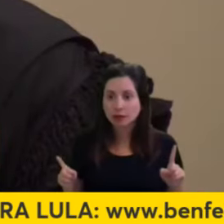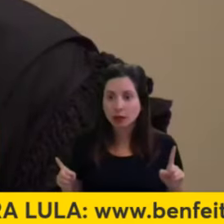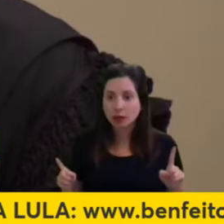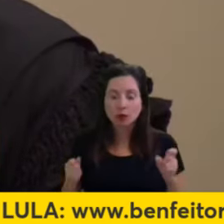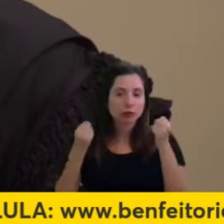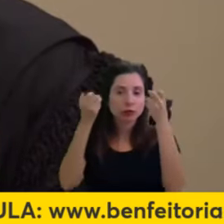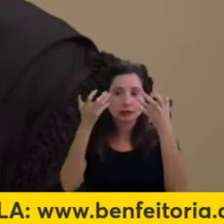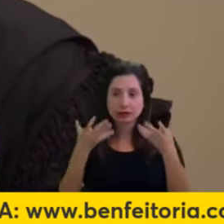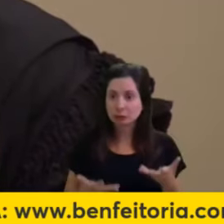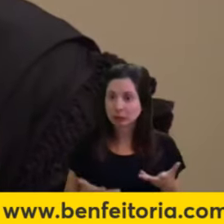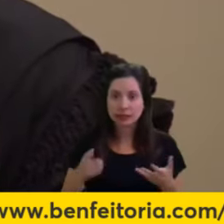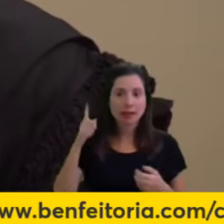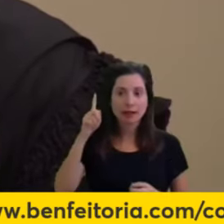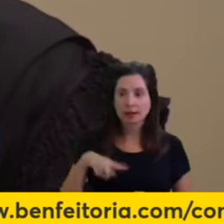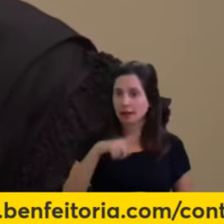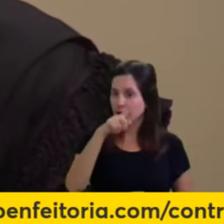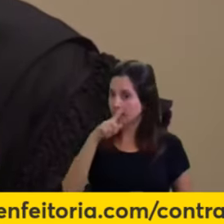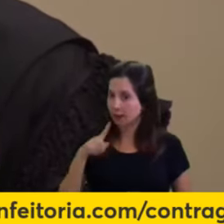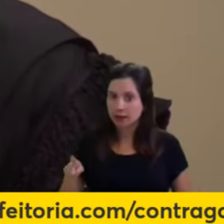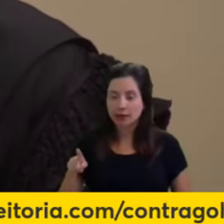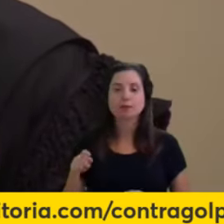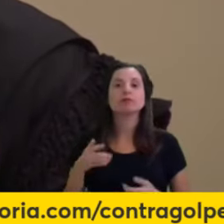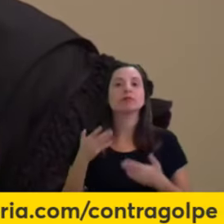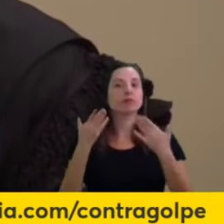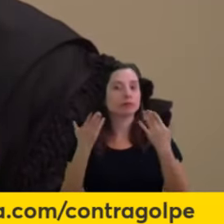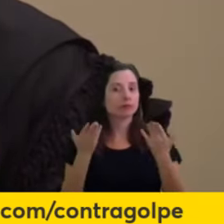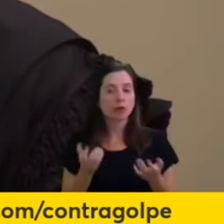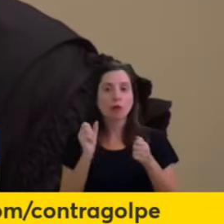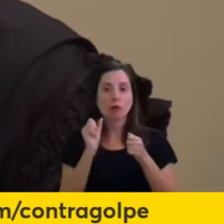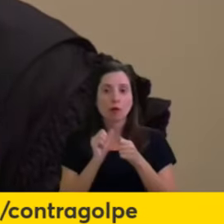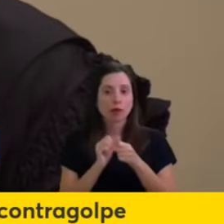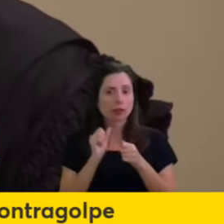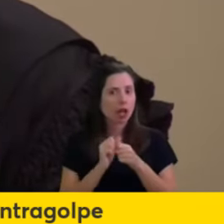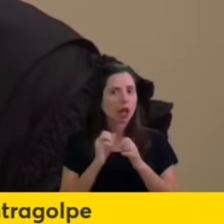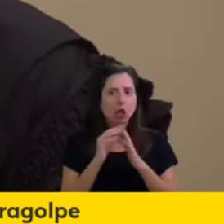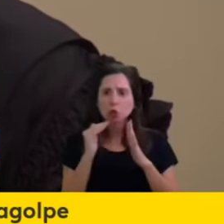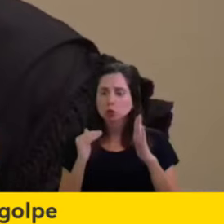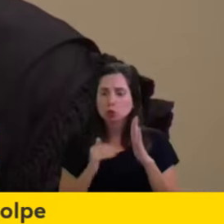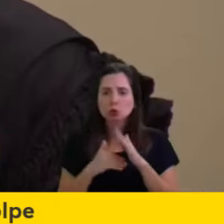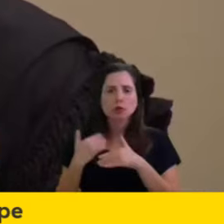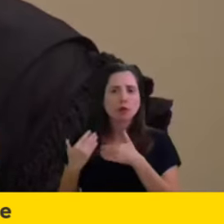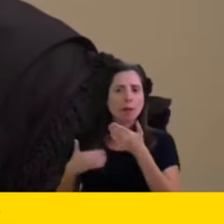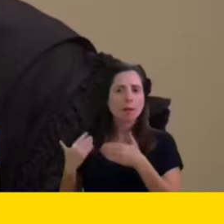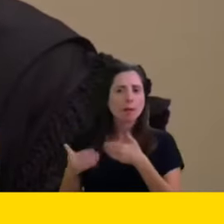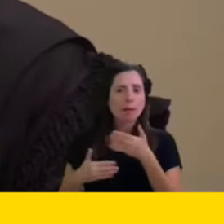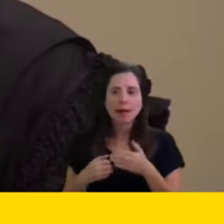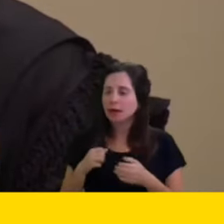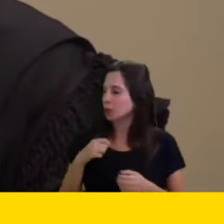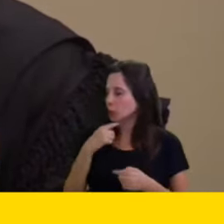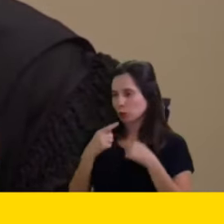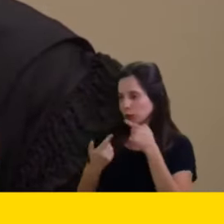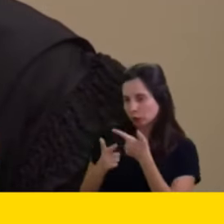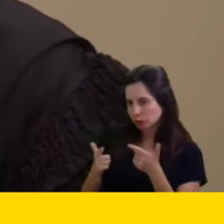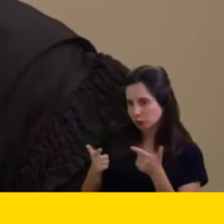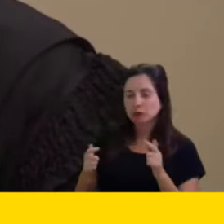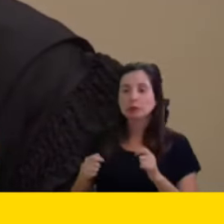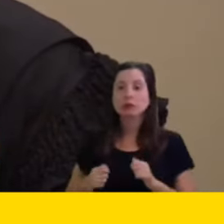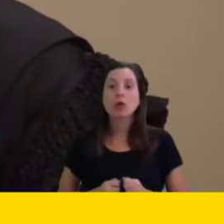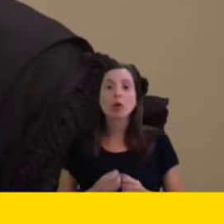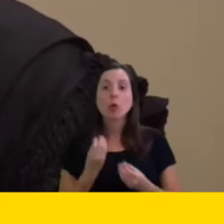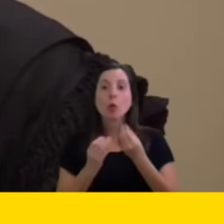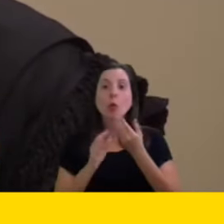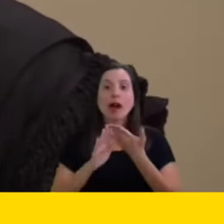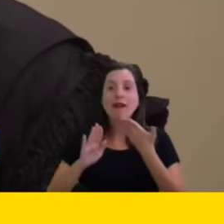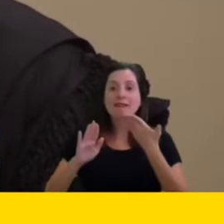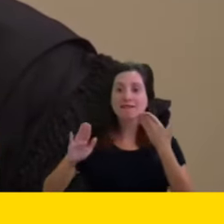eventual cassação se não bastasse isso faça a tudo aquilo que foi produzido apesar de não ter dúvida não vejo quando Devir vend Como afastar o princípio do